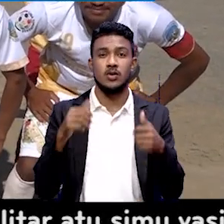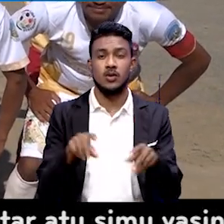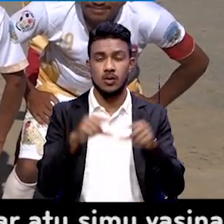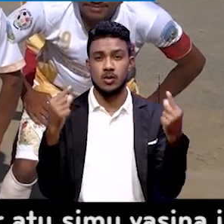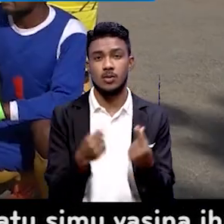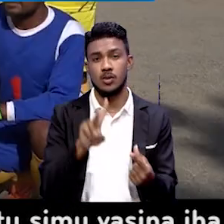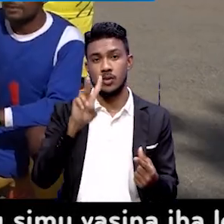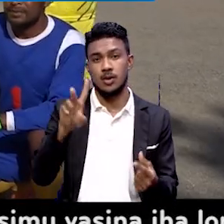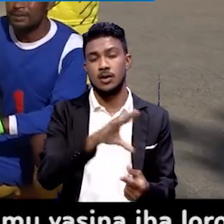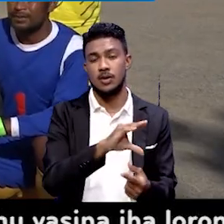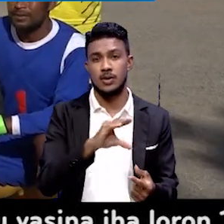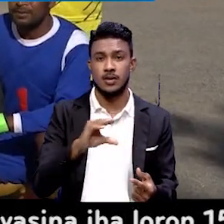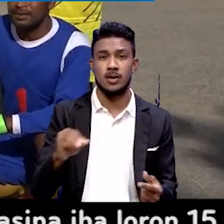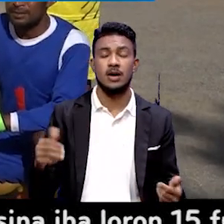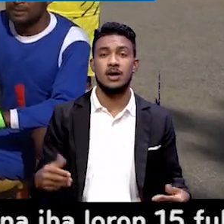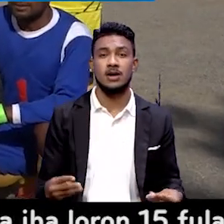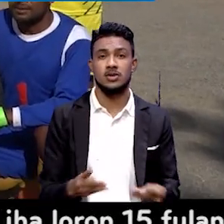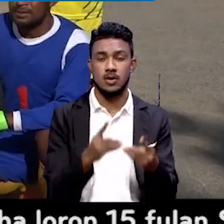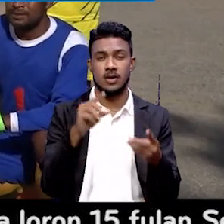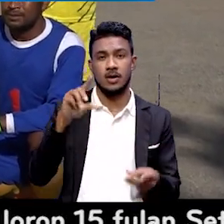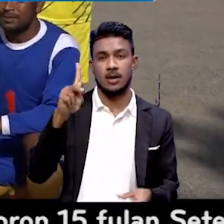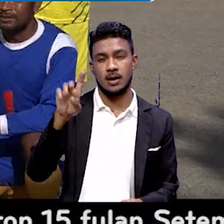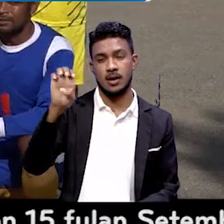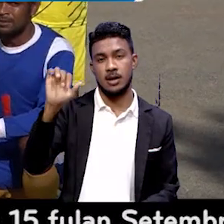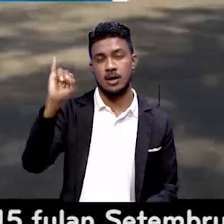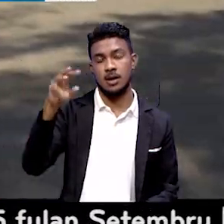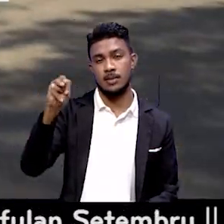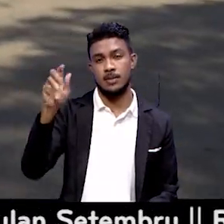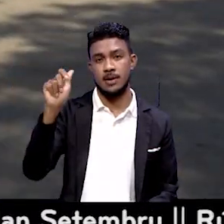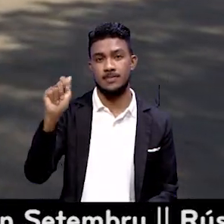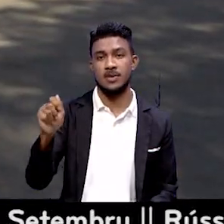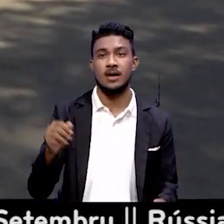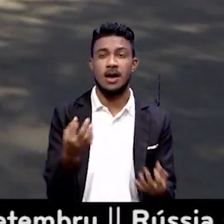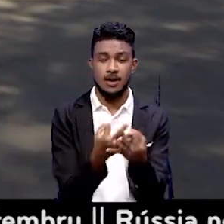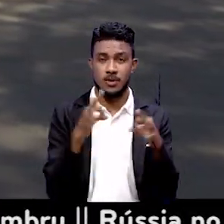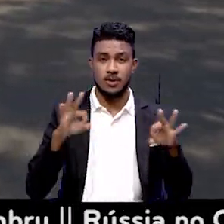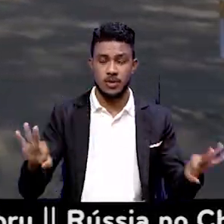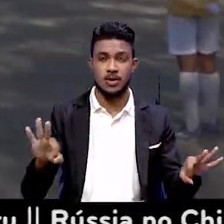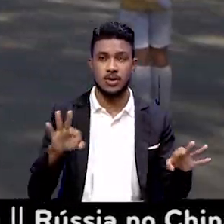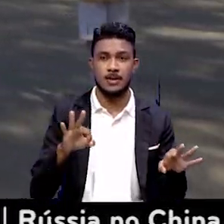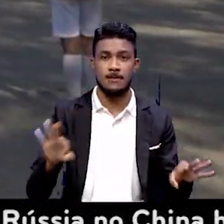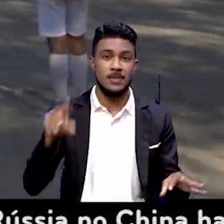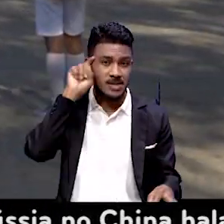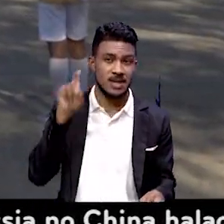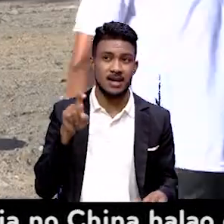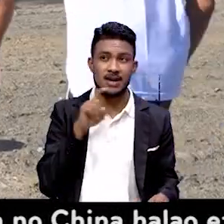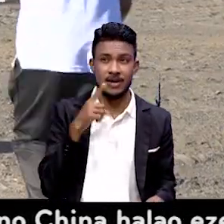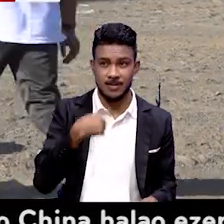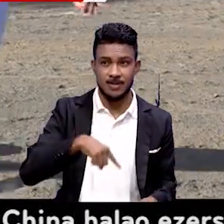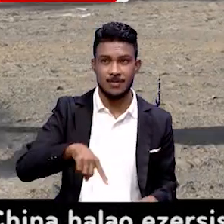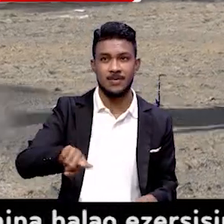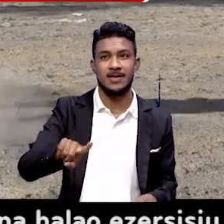ekipa Relay Lalea kontra Kewama. Depois de jogo, primeira parte remata, Sanana tama bakampularan, hodi sai hanesan guarda